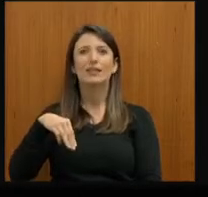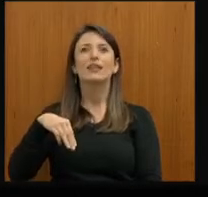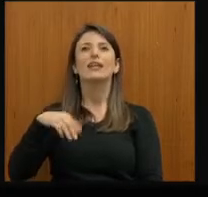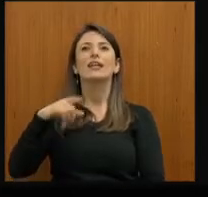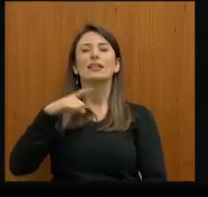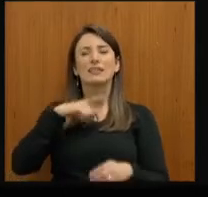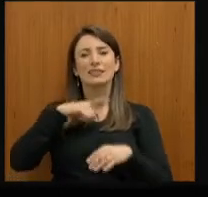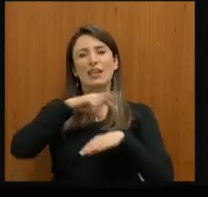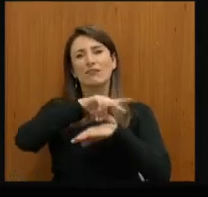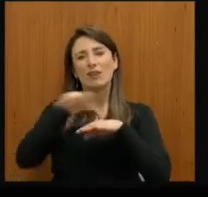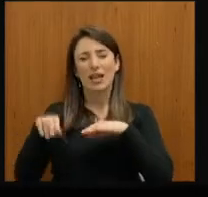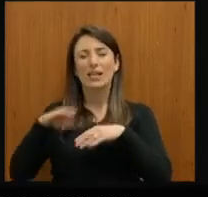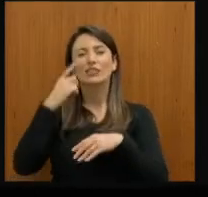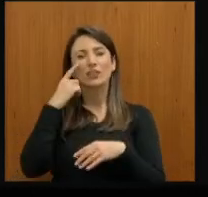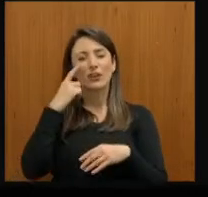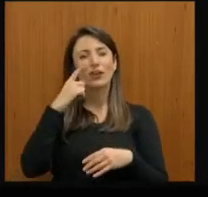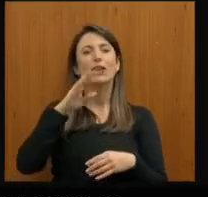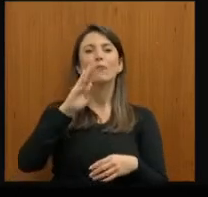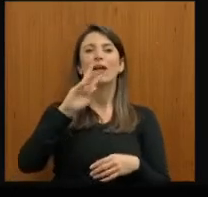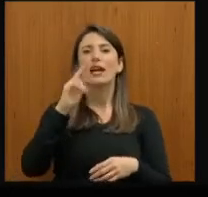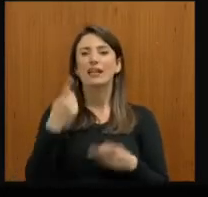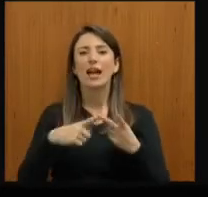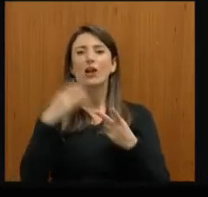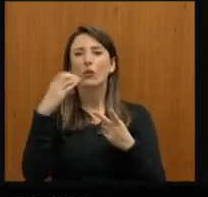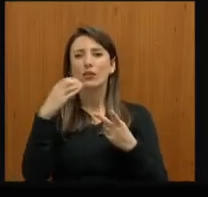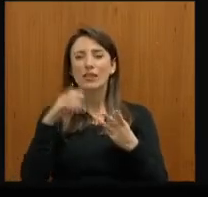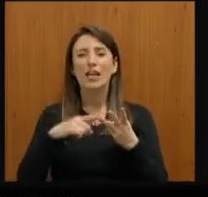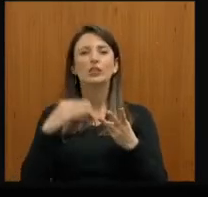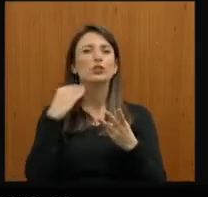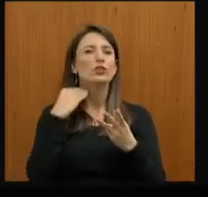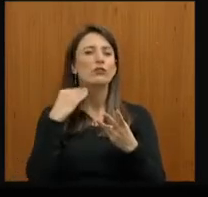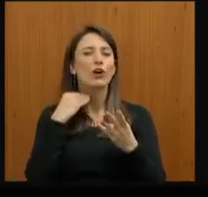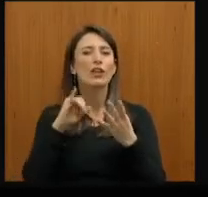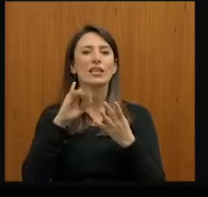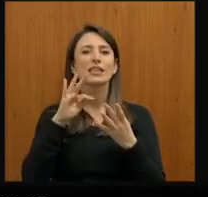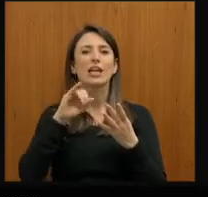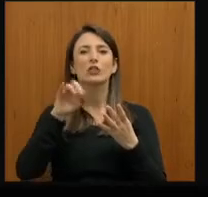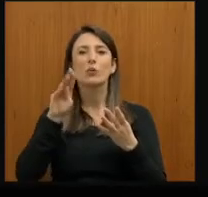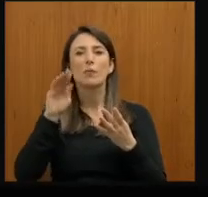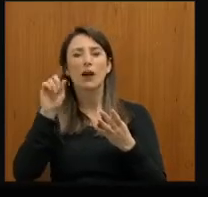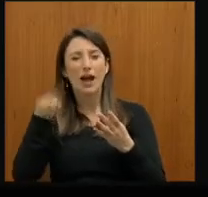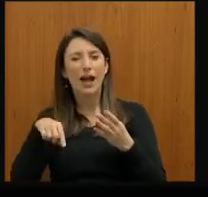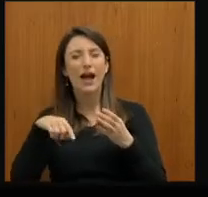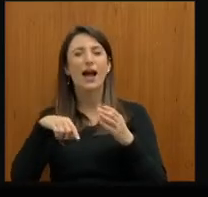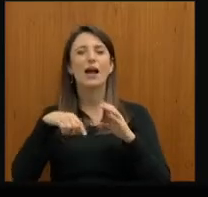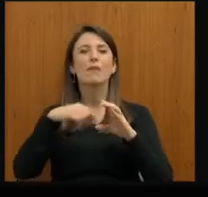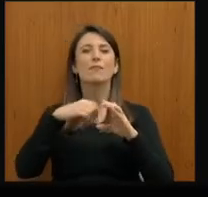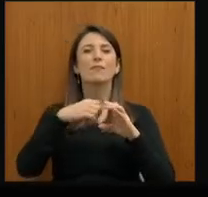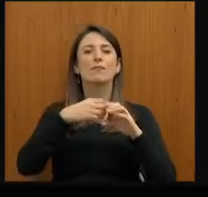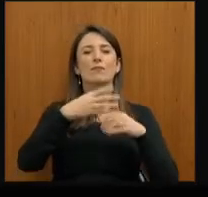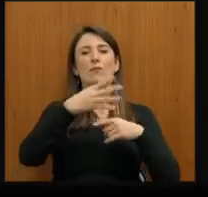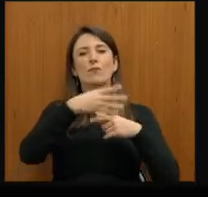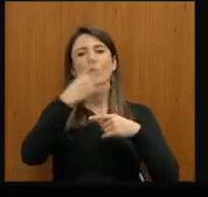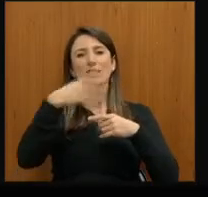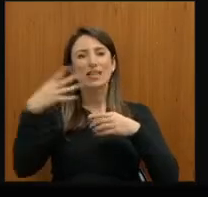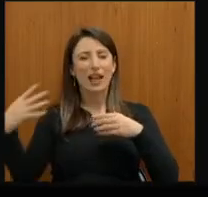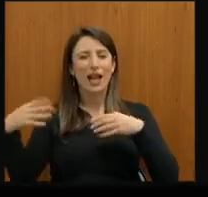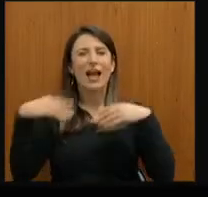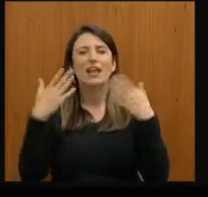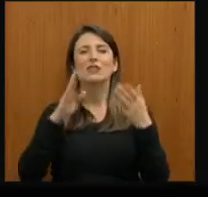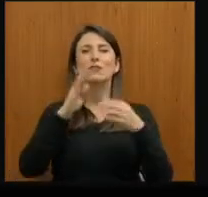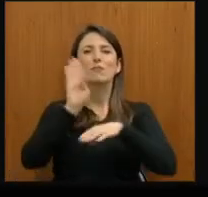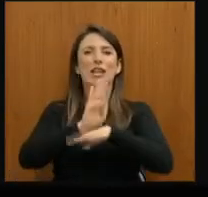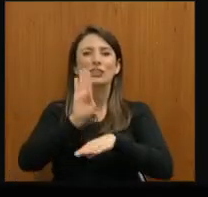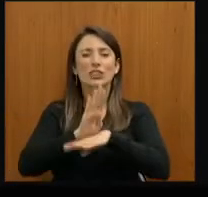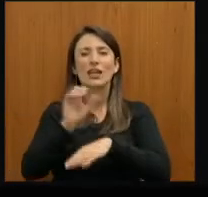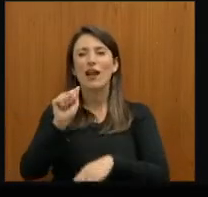bem né é Belo Horizonte Contagem Juiz de Fora Itajubá Minas Montes Claros Uberlândia Betim e Araguari